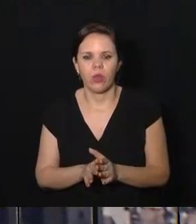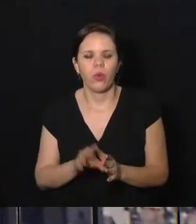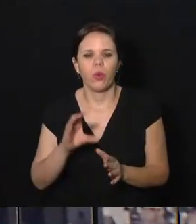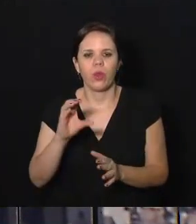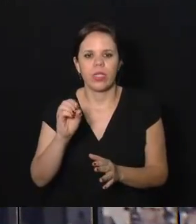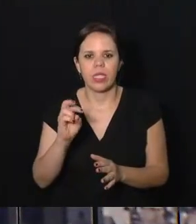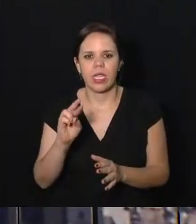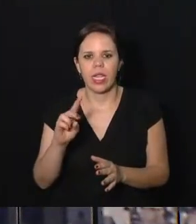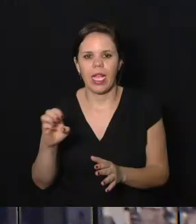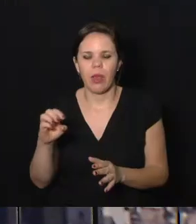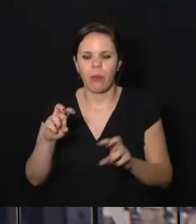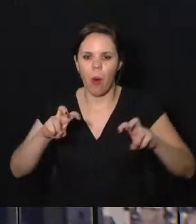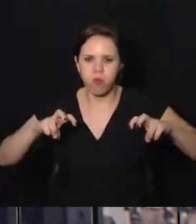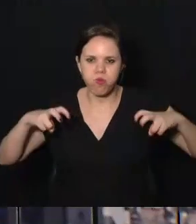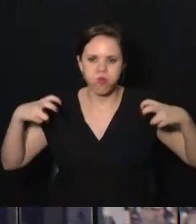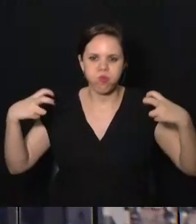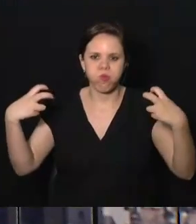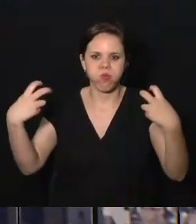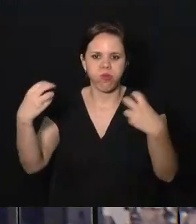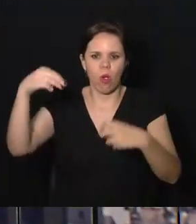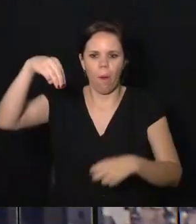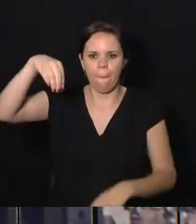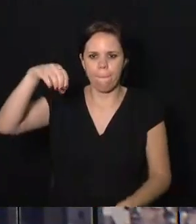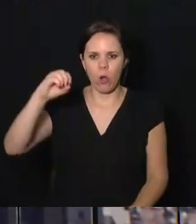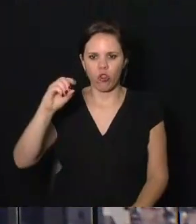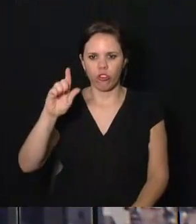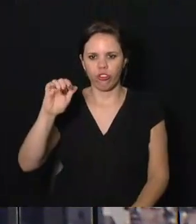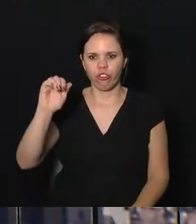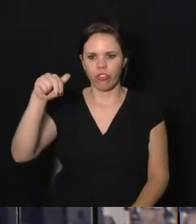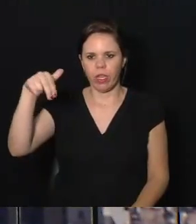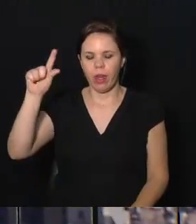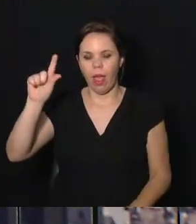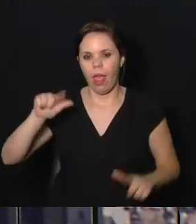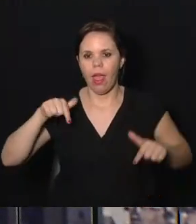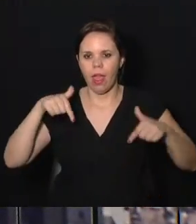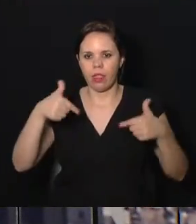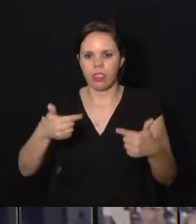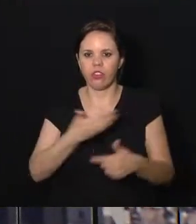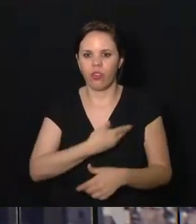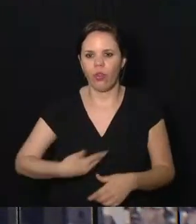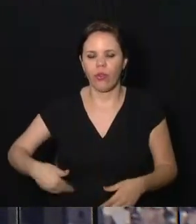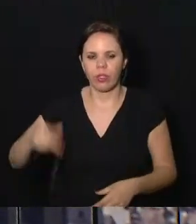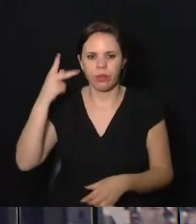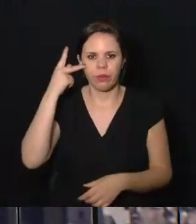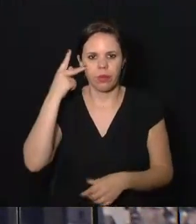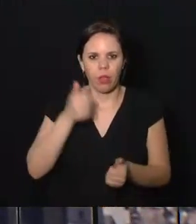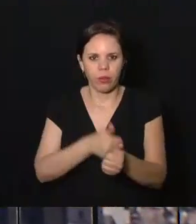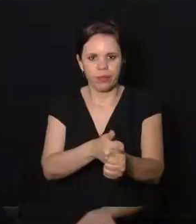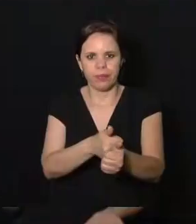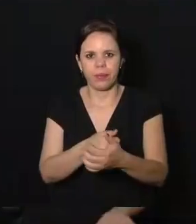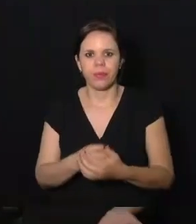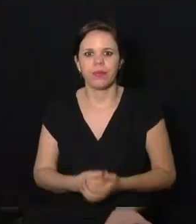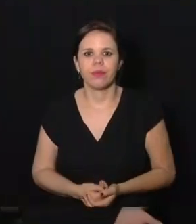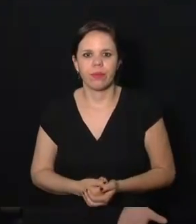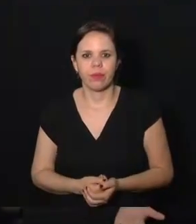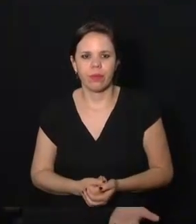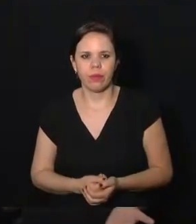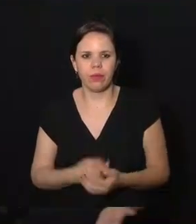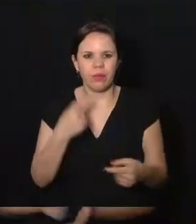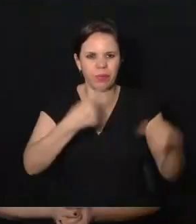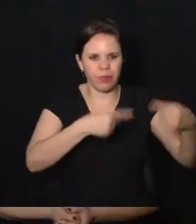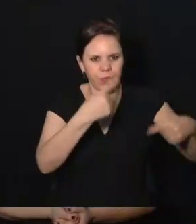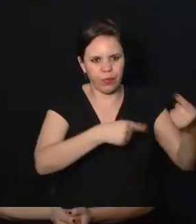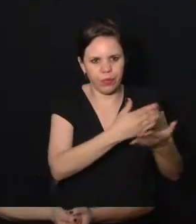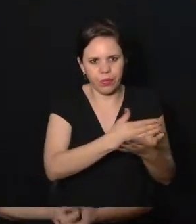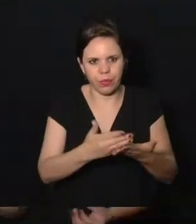o estádio da Mogiana, que é uma iniciativa do governo do estado de São Paulo. Acompanhe. A discussão começou